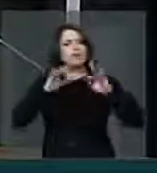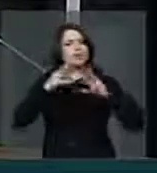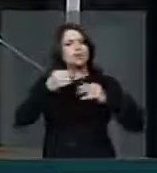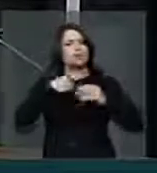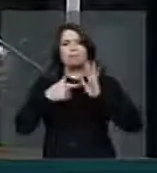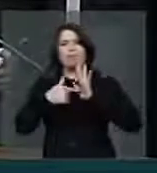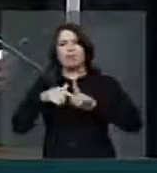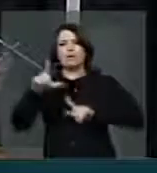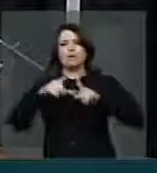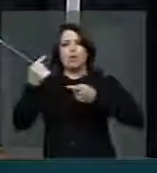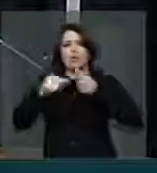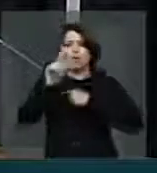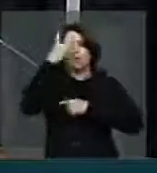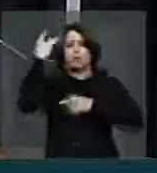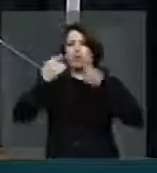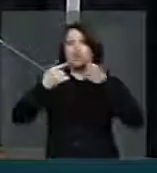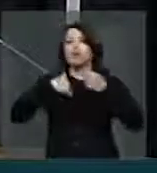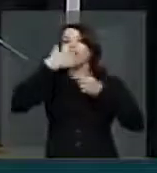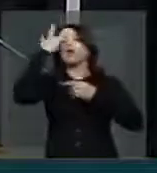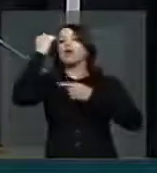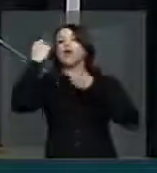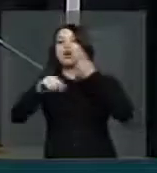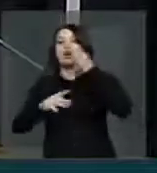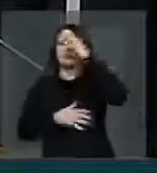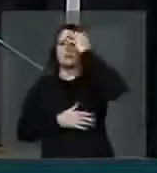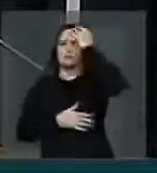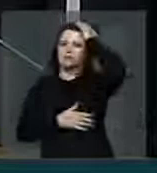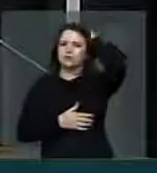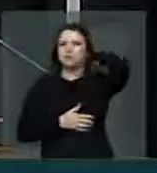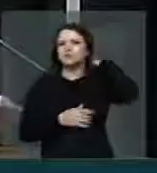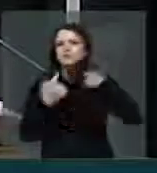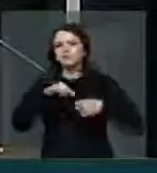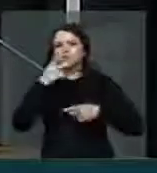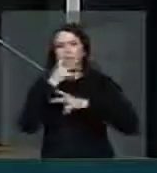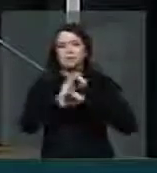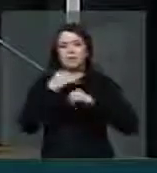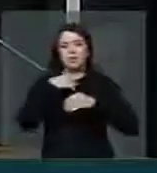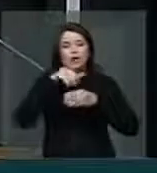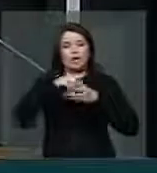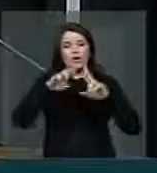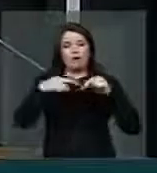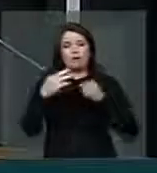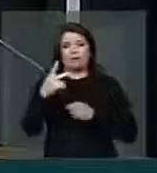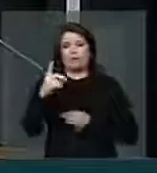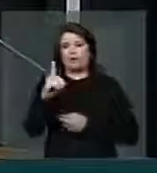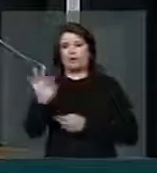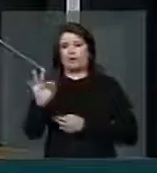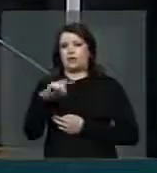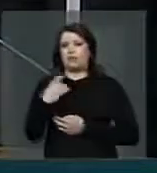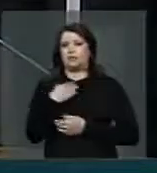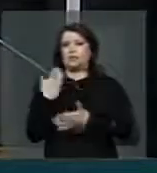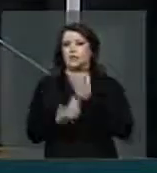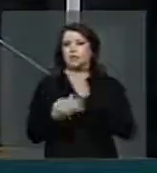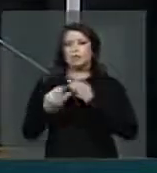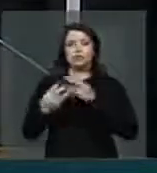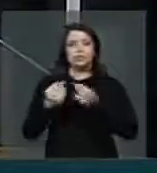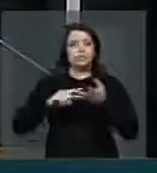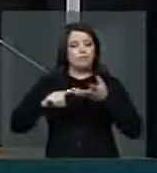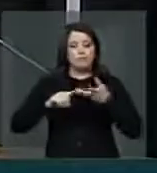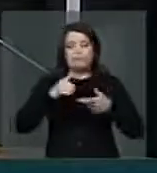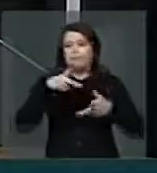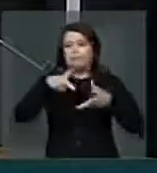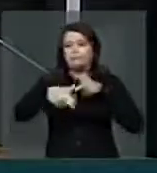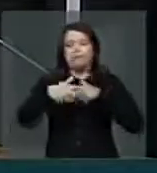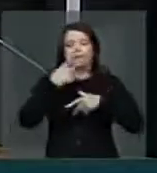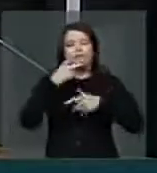uma notícia contra um político, quem é que vai duvidar? Do jeito que nós estamos, eu disse um dia desse numa reunião do PDT, que nós já perdemos os anéis, os dedos, só falta